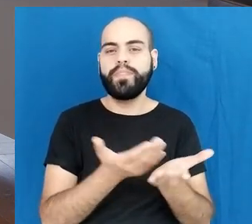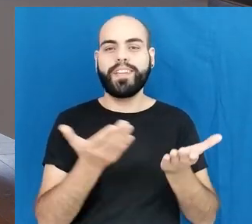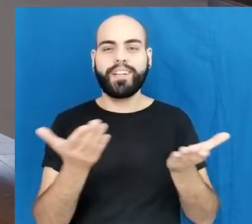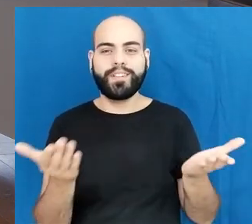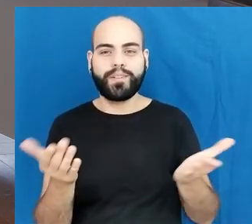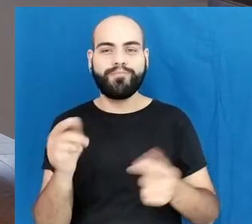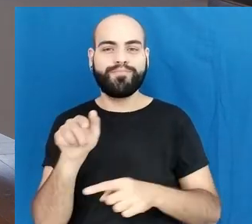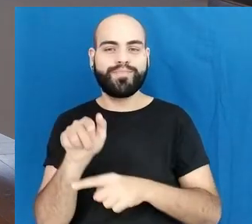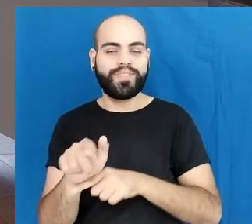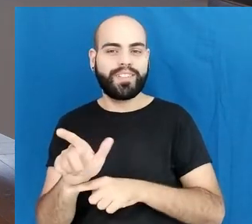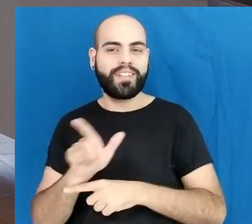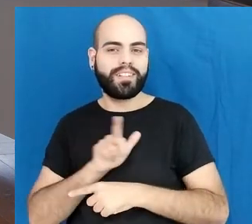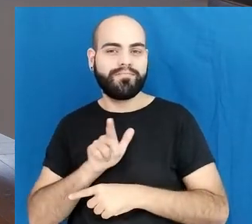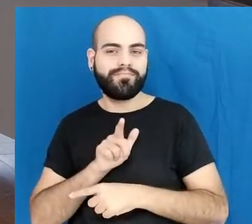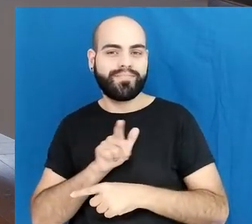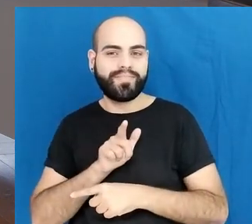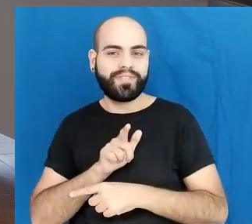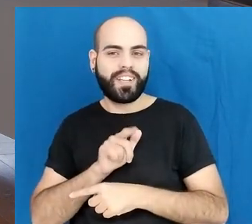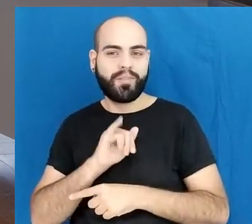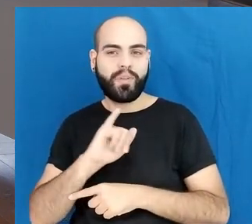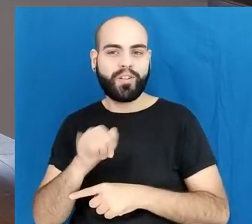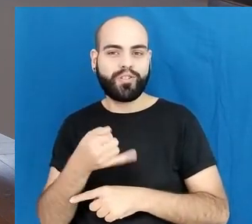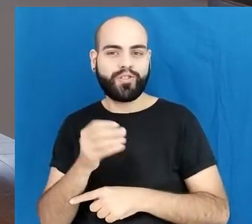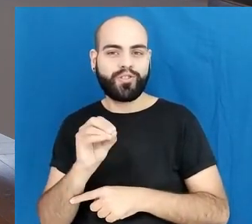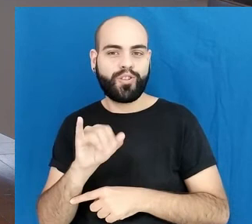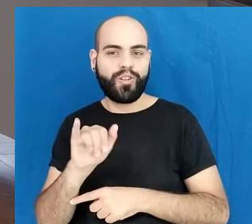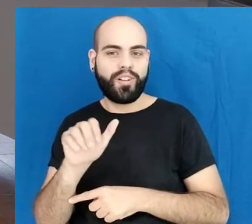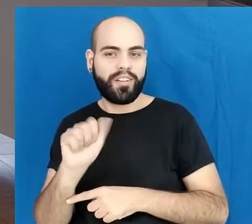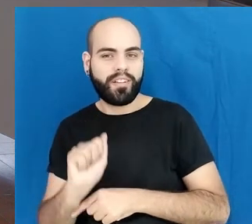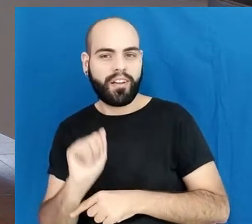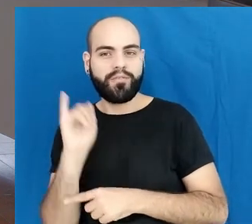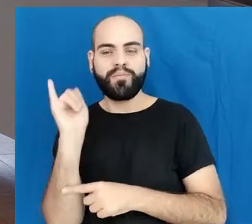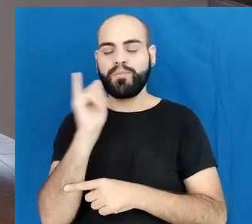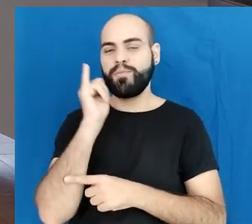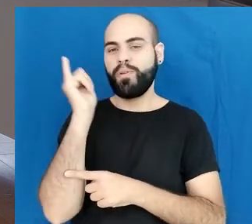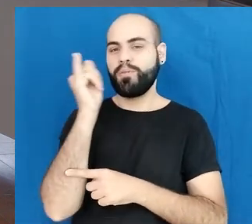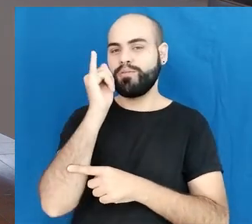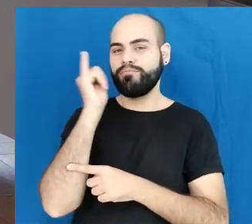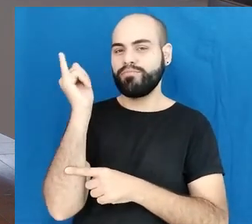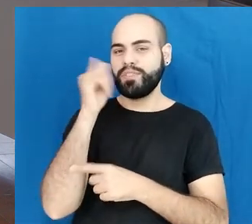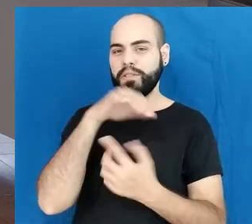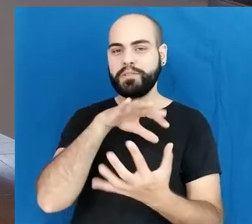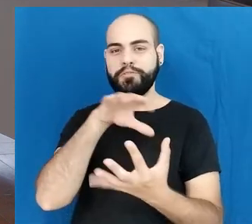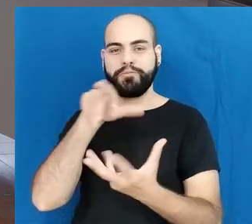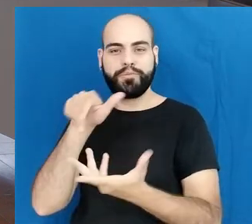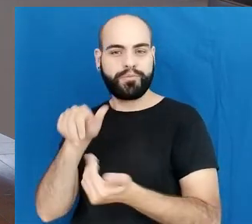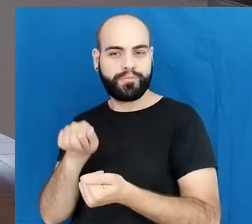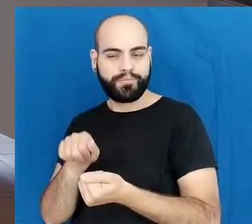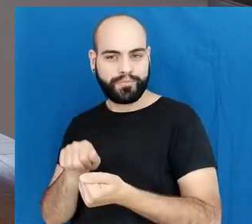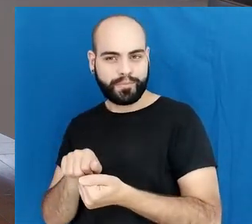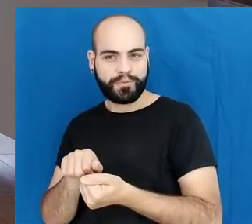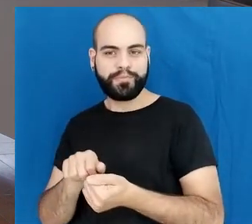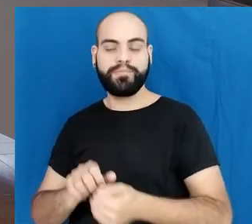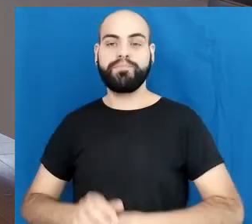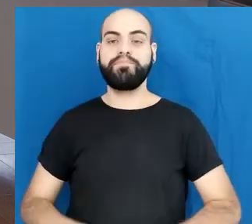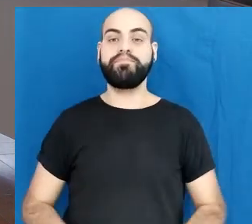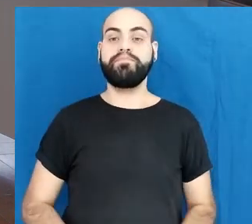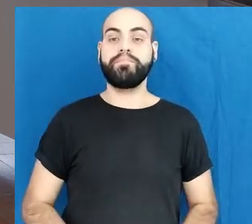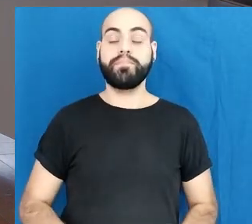tem aqui uma joia da arquitetura mundial, com simplicidade e uma